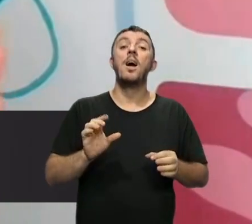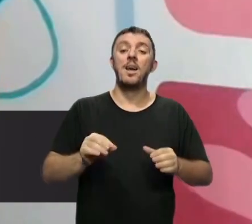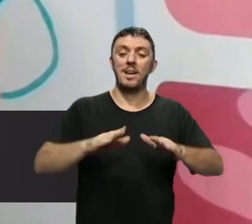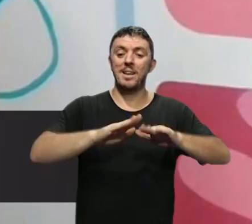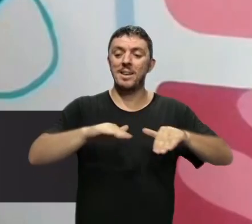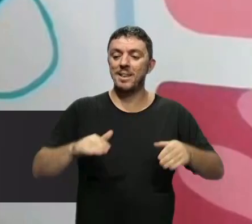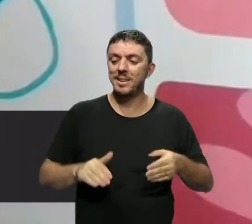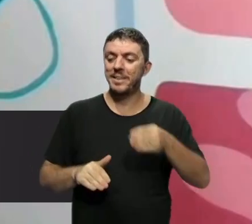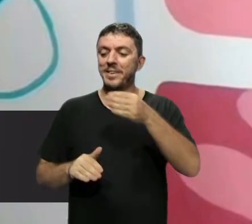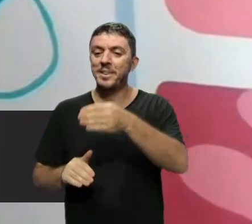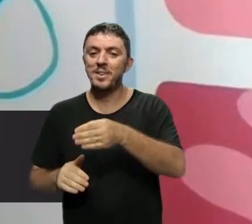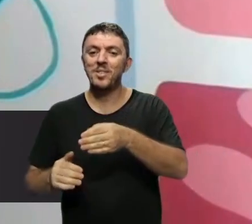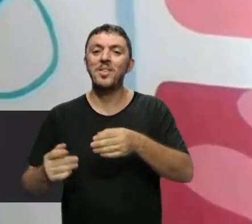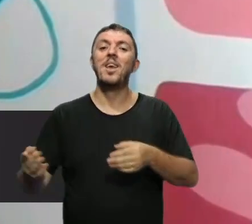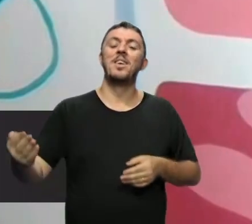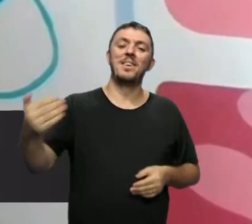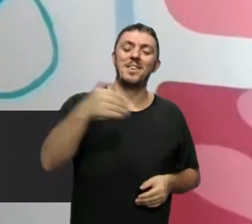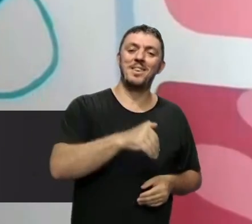crianças, só.